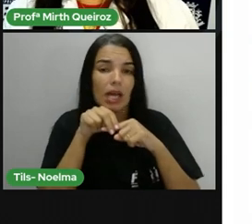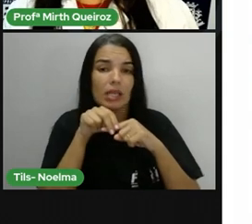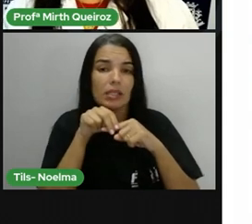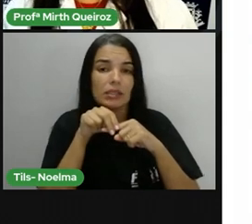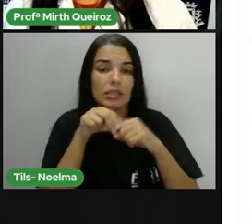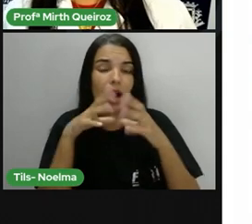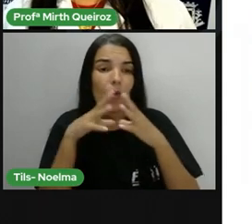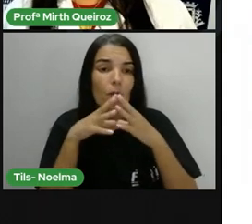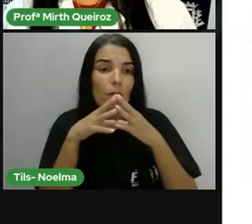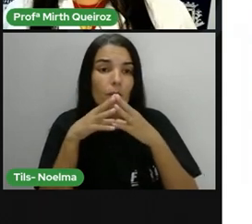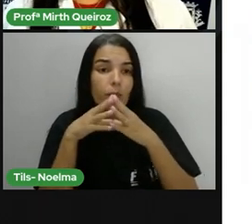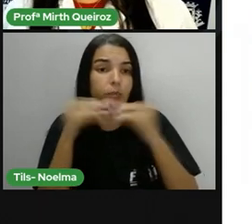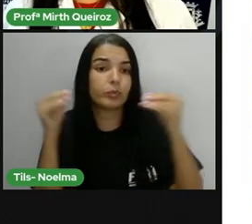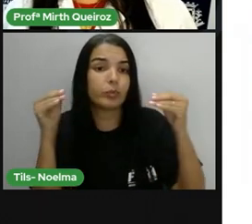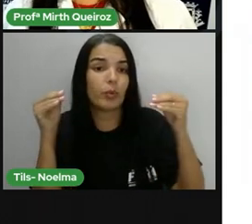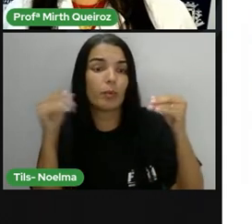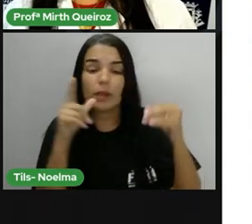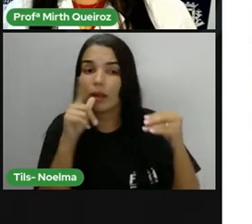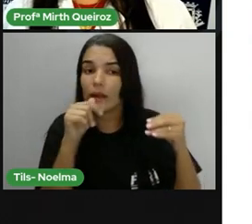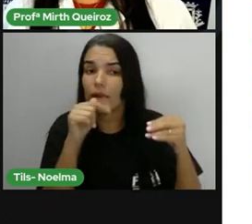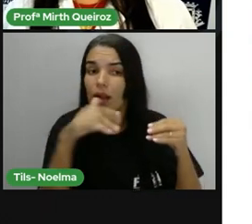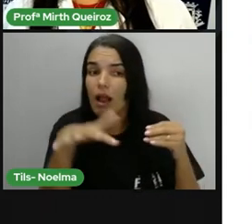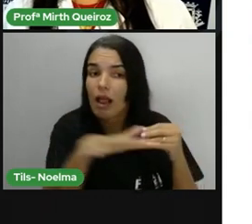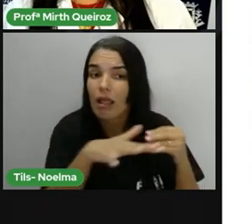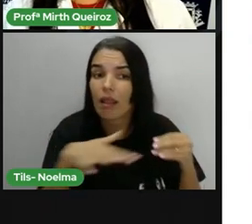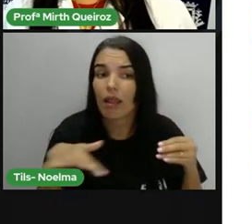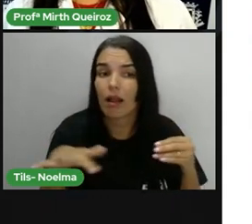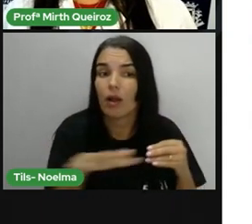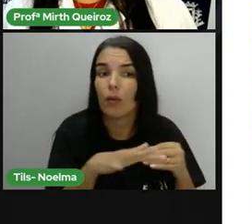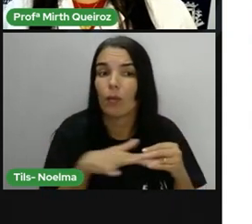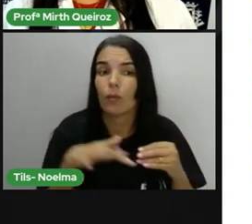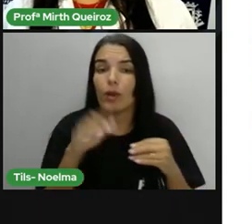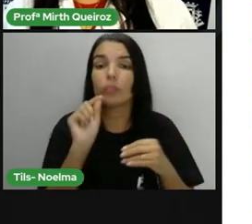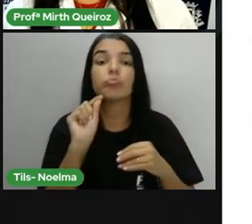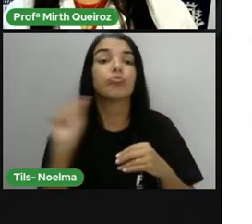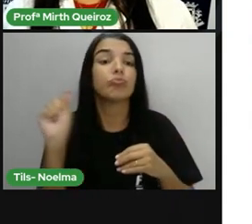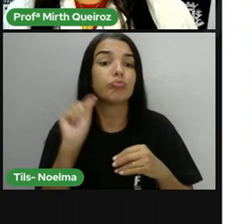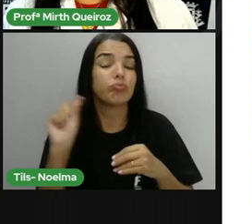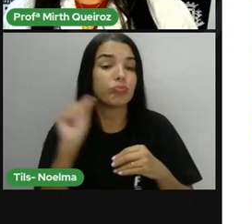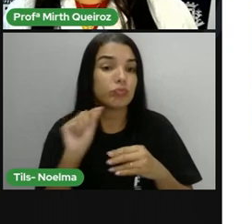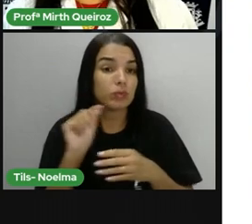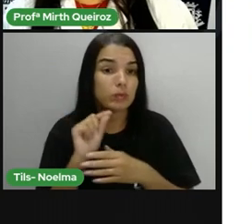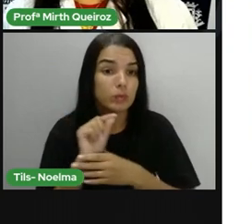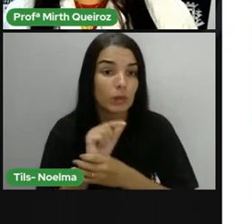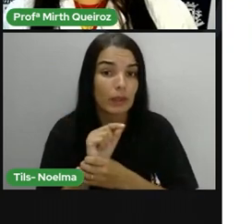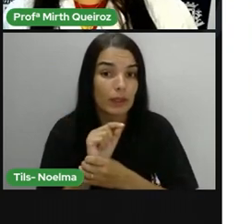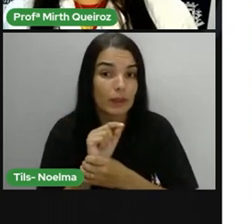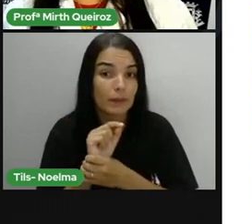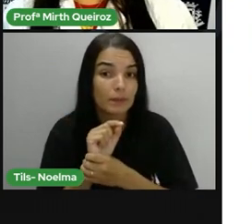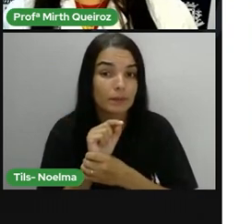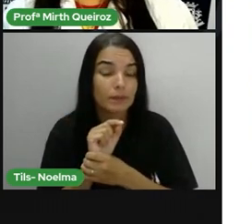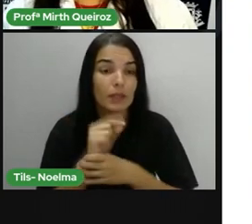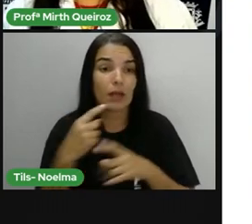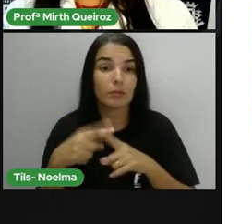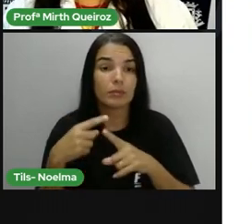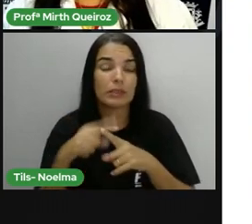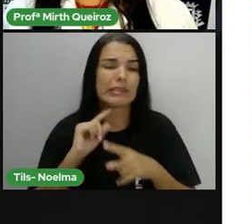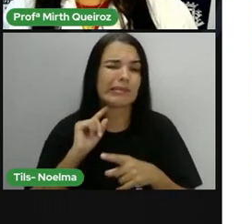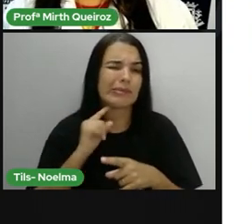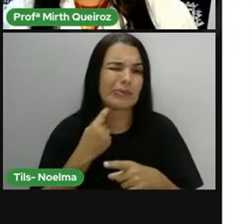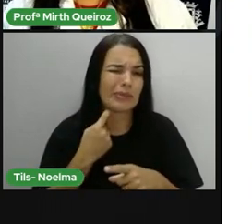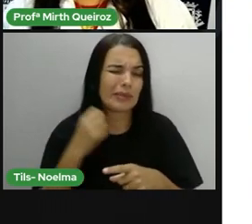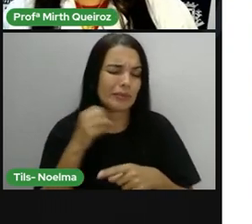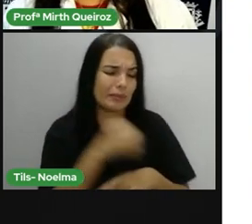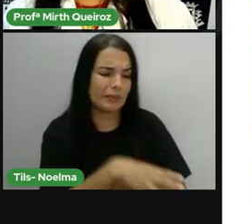da extinção dessas lagoas, né, além da se jogar dejetos